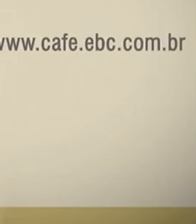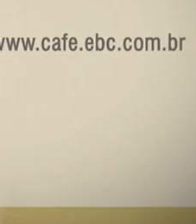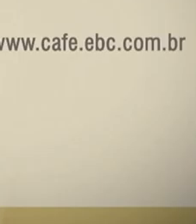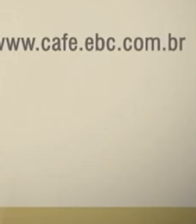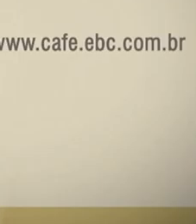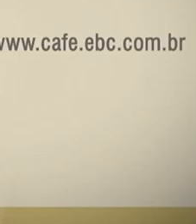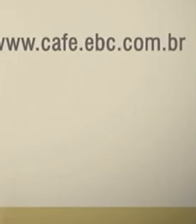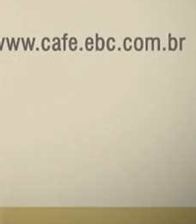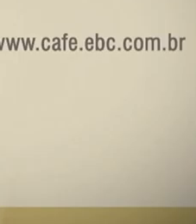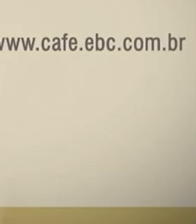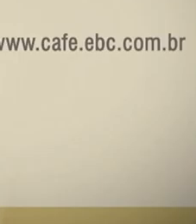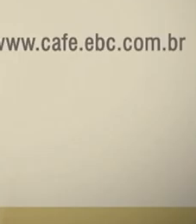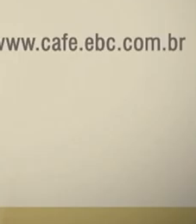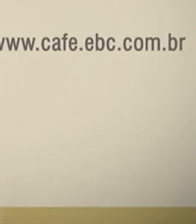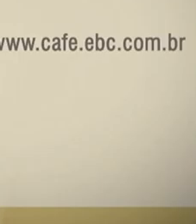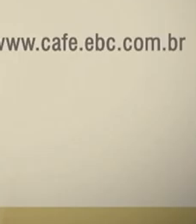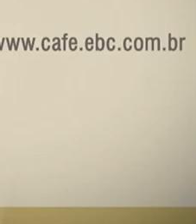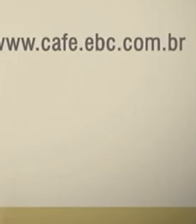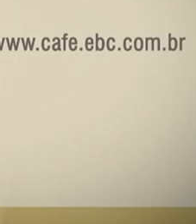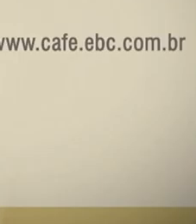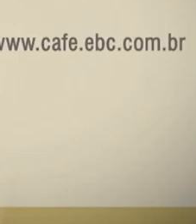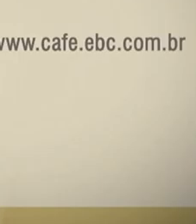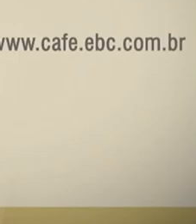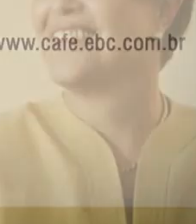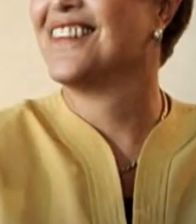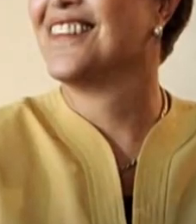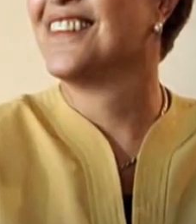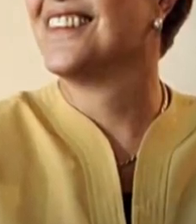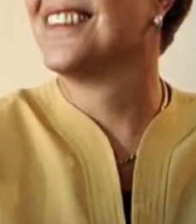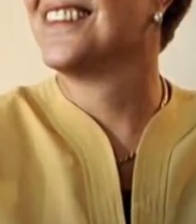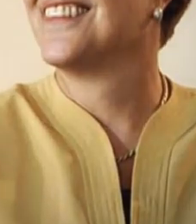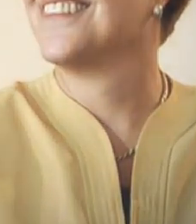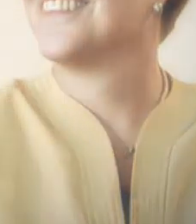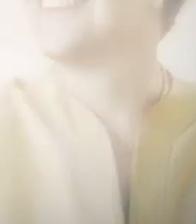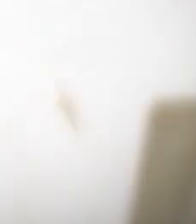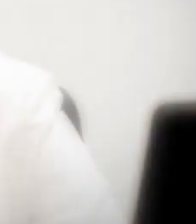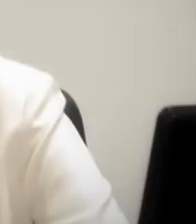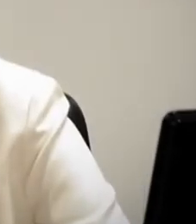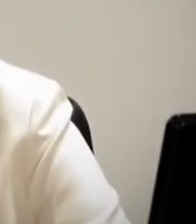www.café.com.br. Nós voltamos na próxima segunda-feira. Até lá.